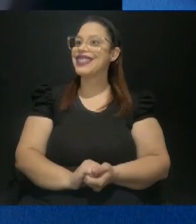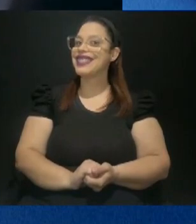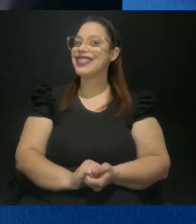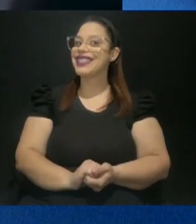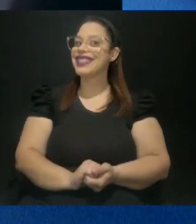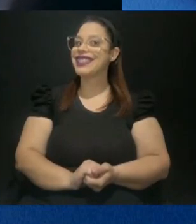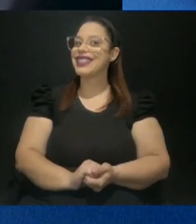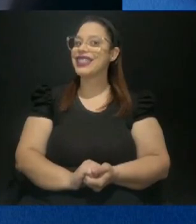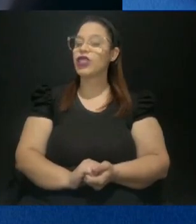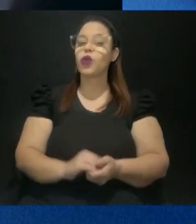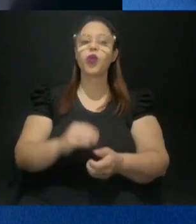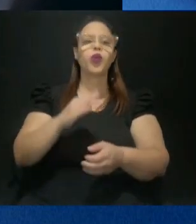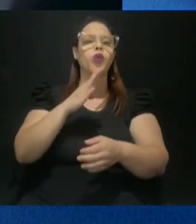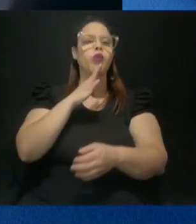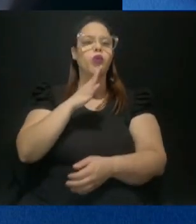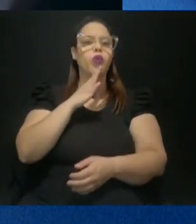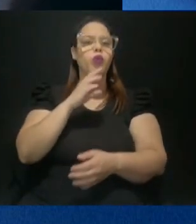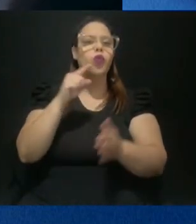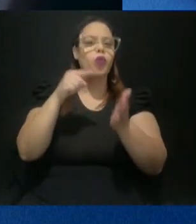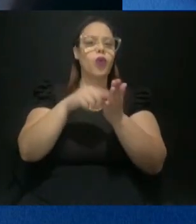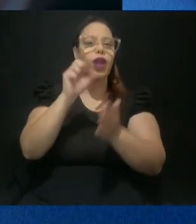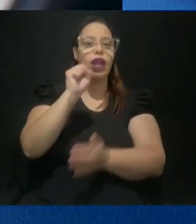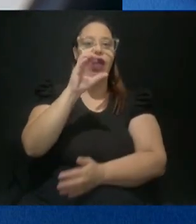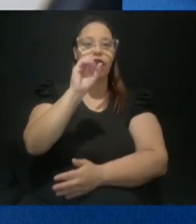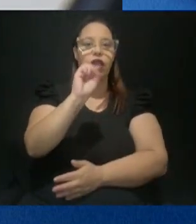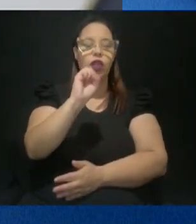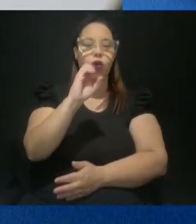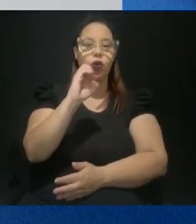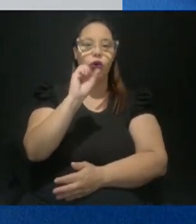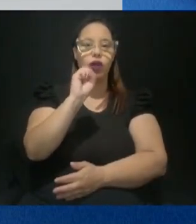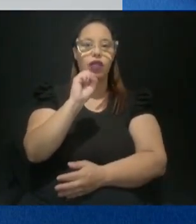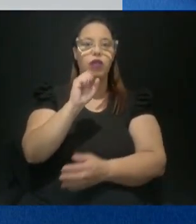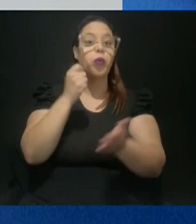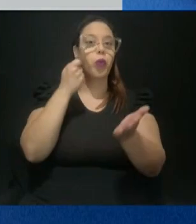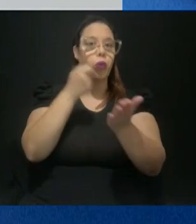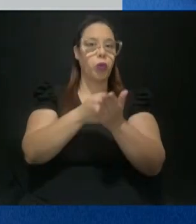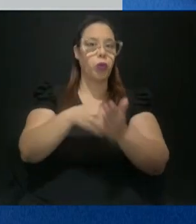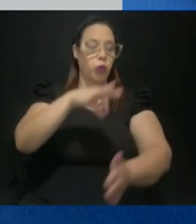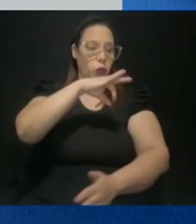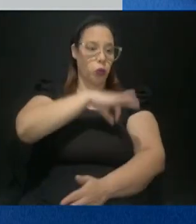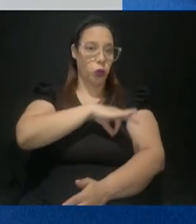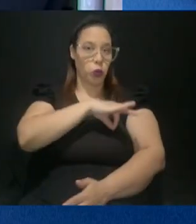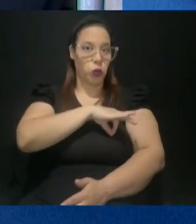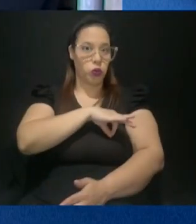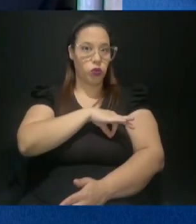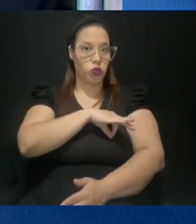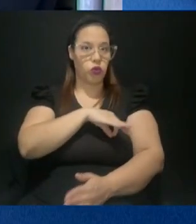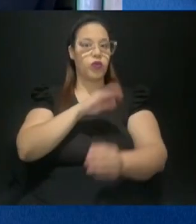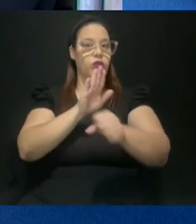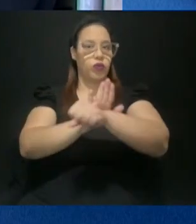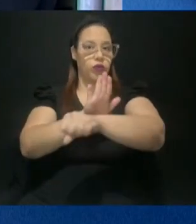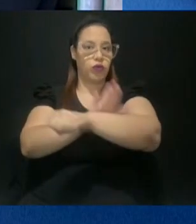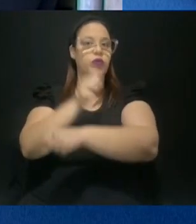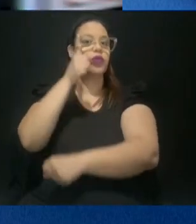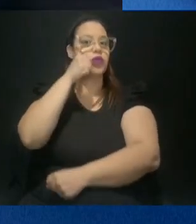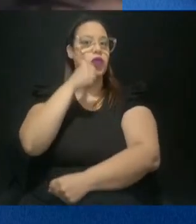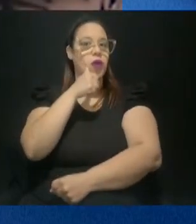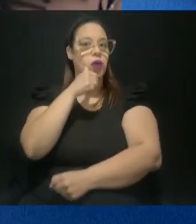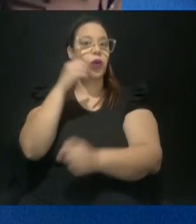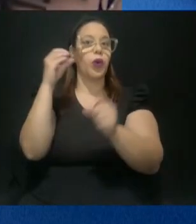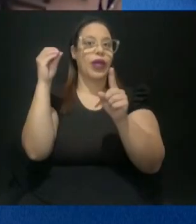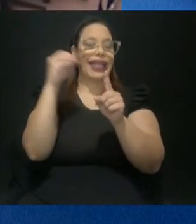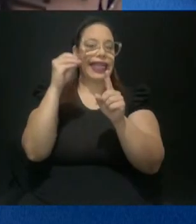Conheça o botão SOS Gama, dispositivo da Guarda Municipal que auxilia mulheres em situação de